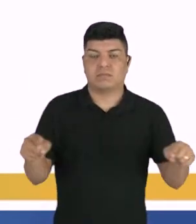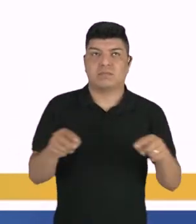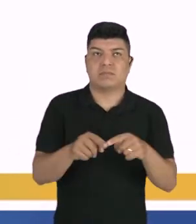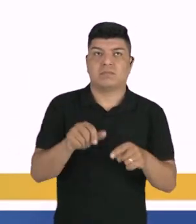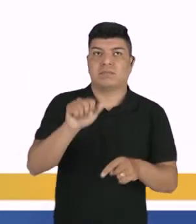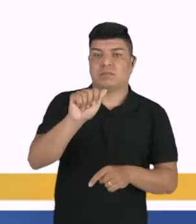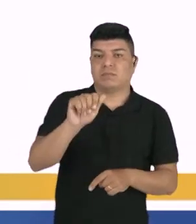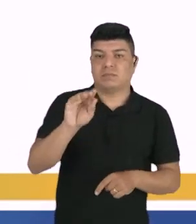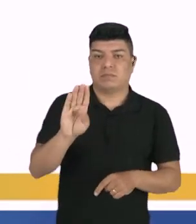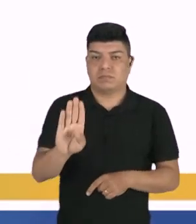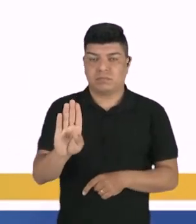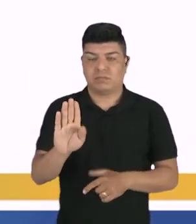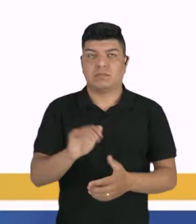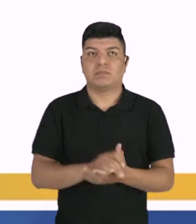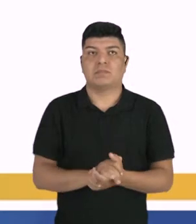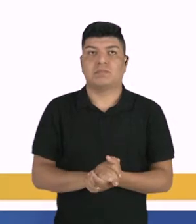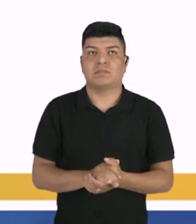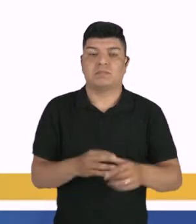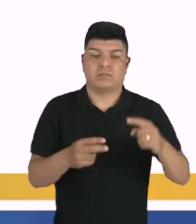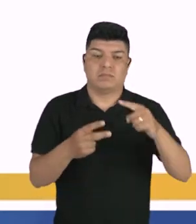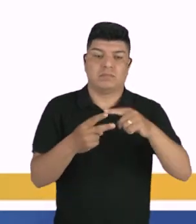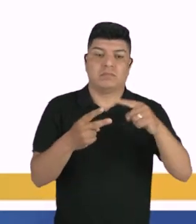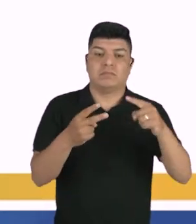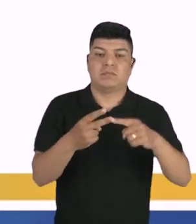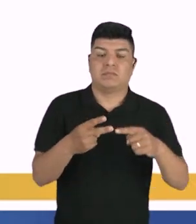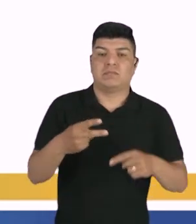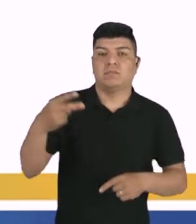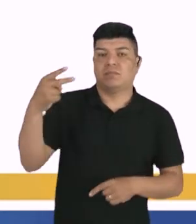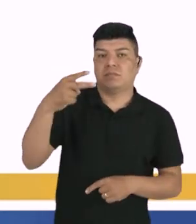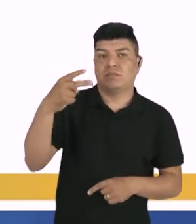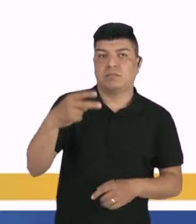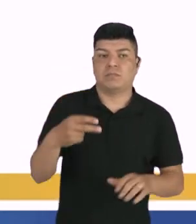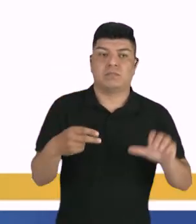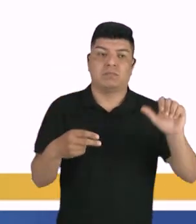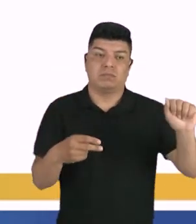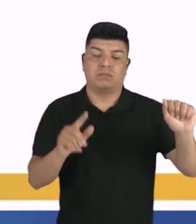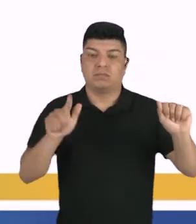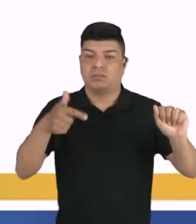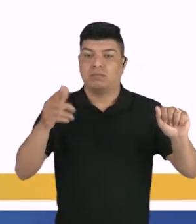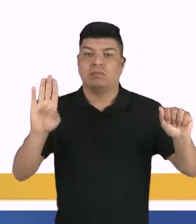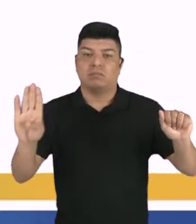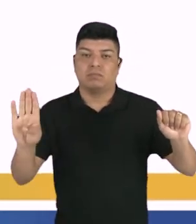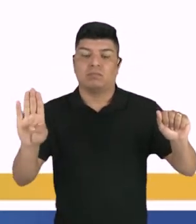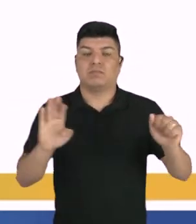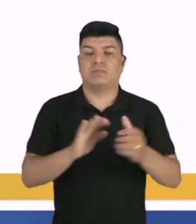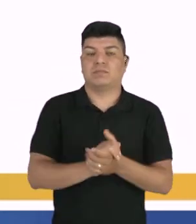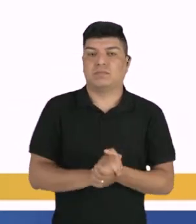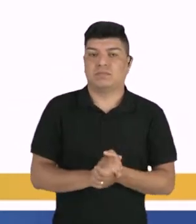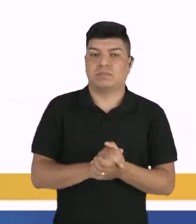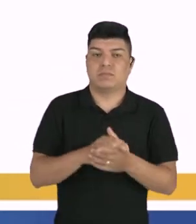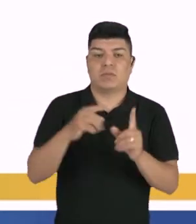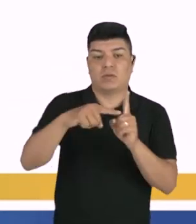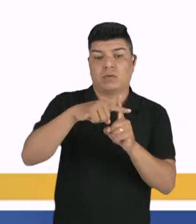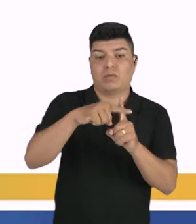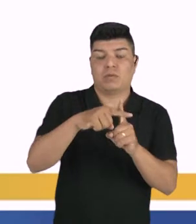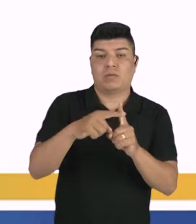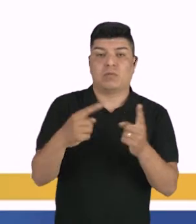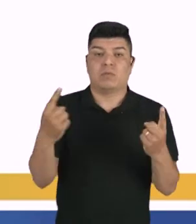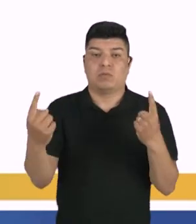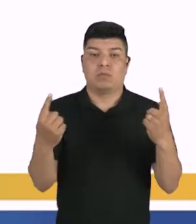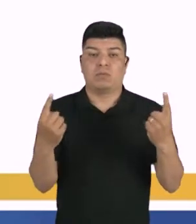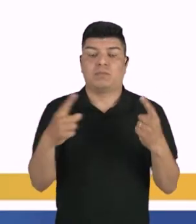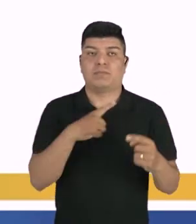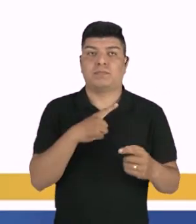lado A e B, e em dois quadrados, um de lado A e o outro de lado B. Somando essas áreas, a